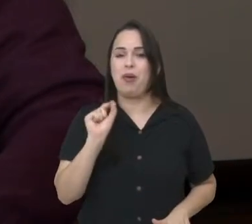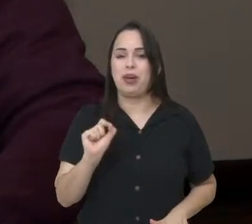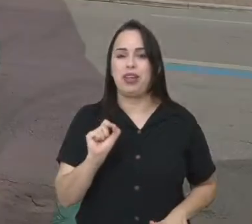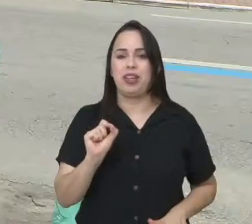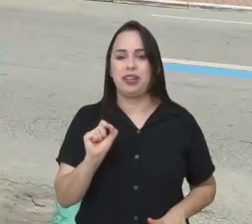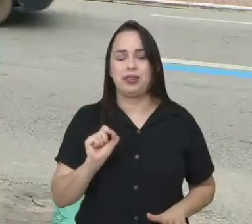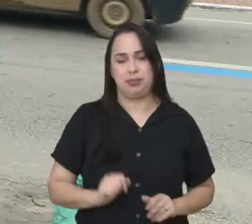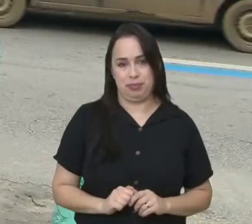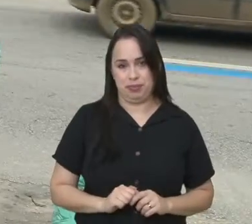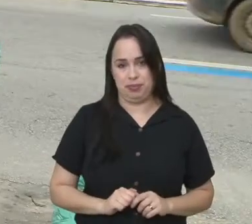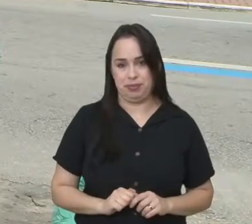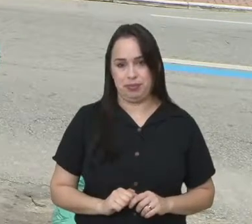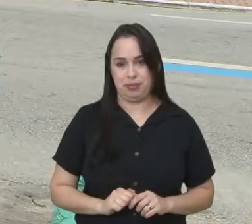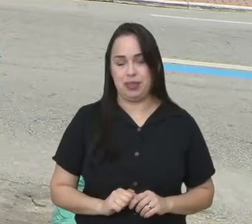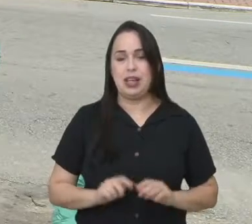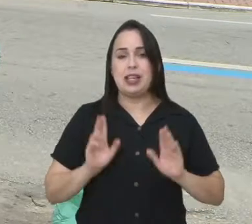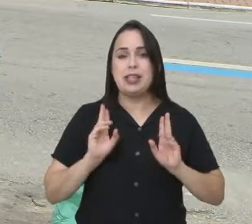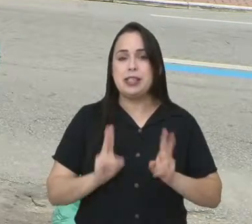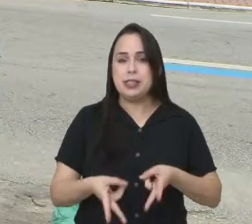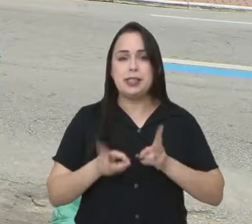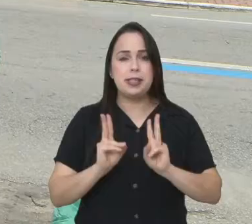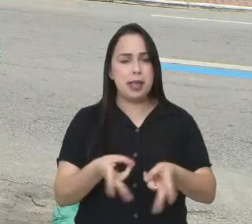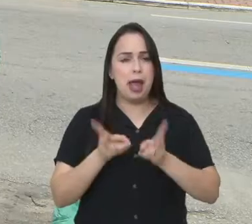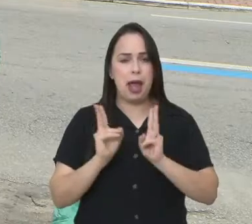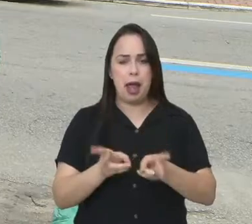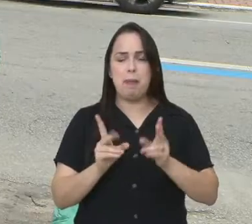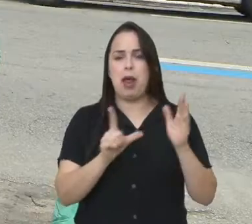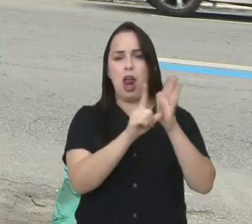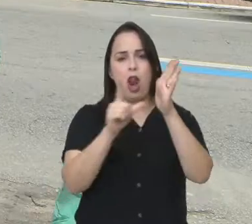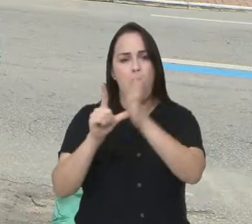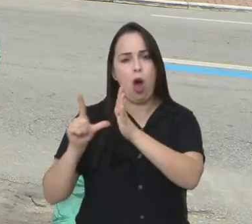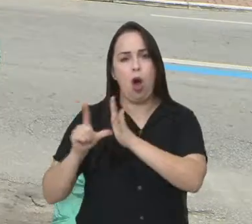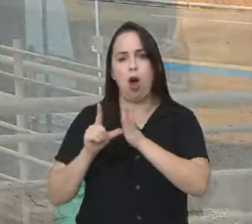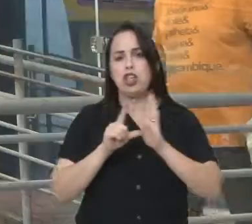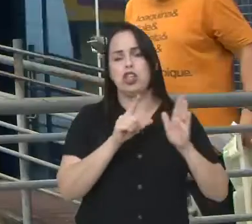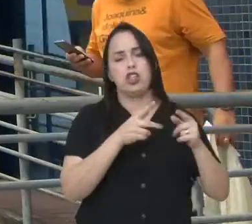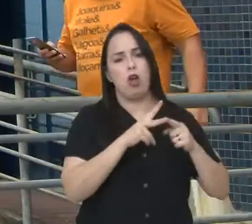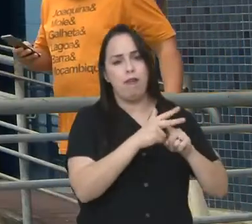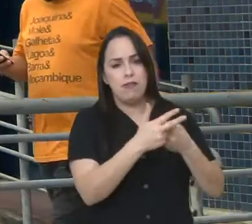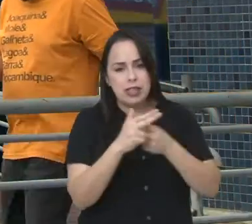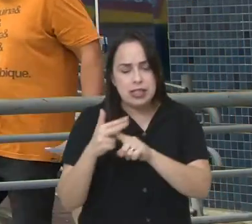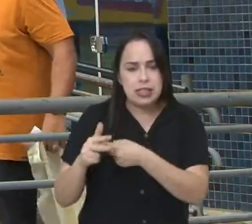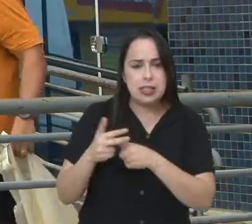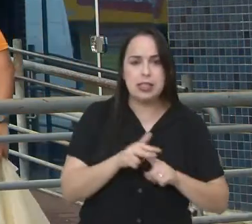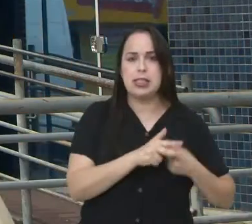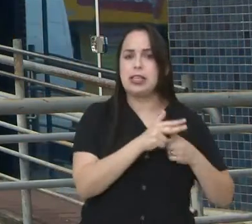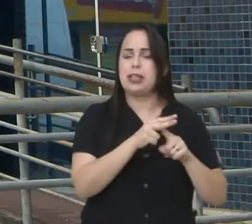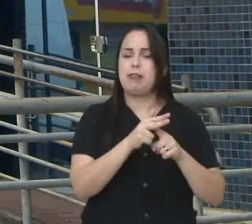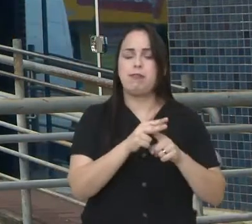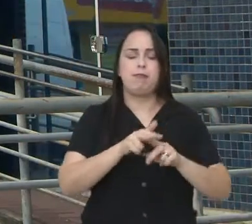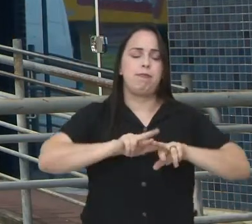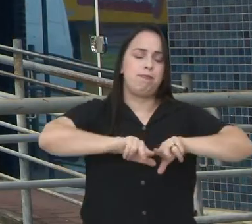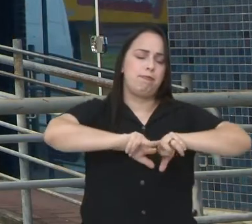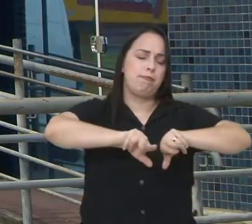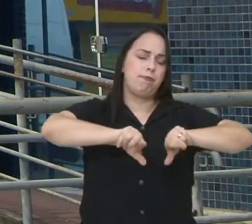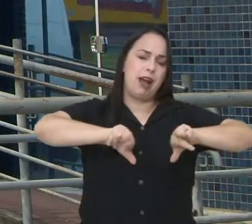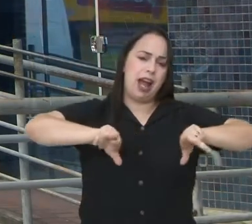foi negócio de caminhão, de carro, oficina. Muitas